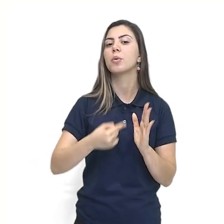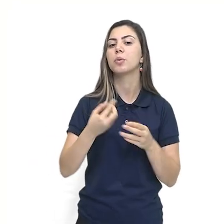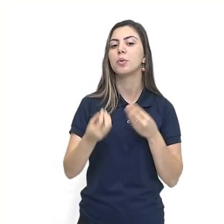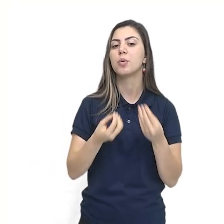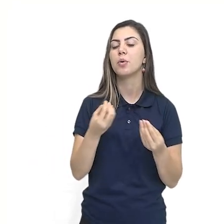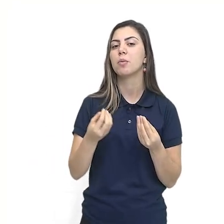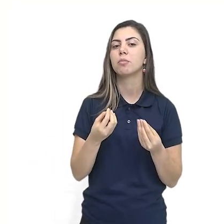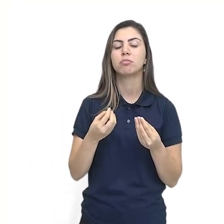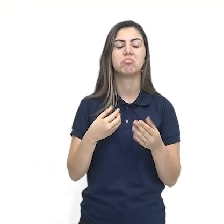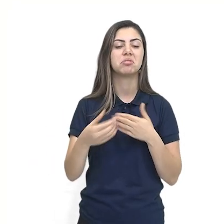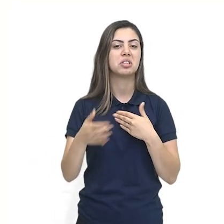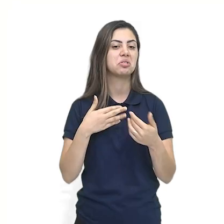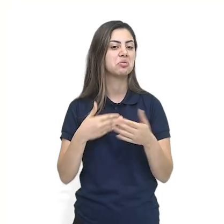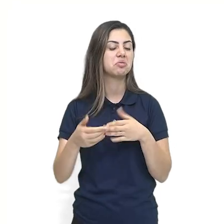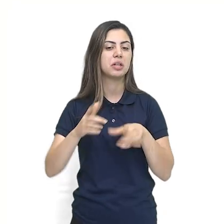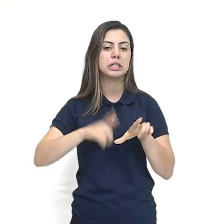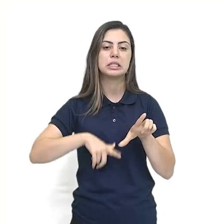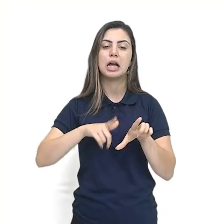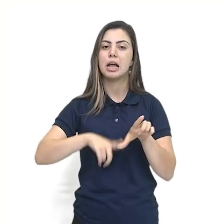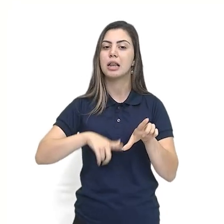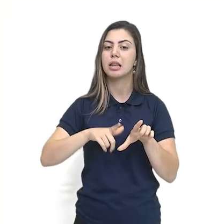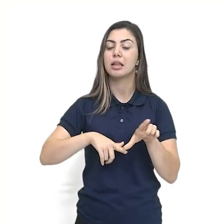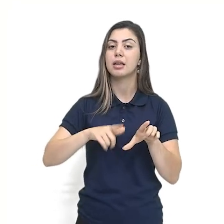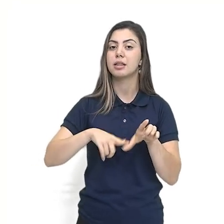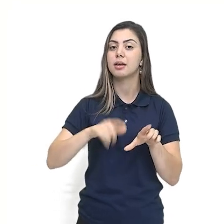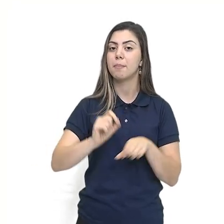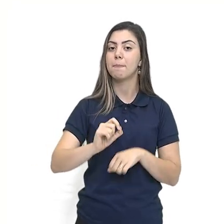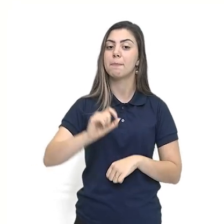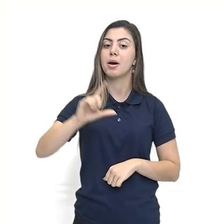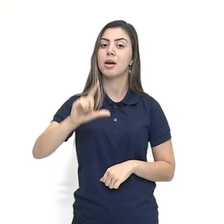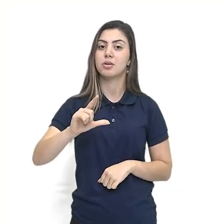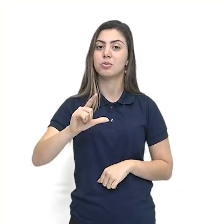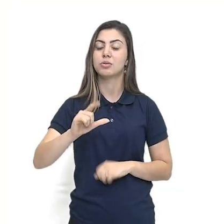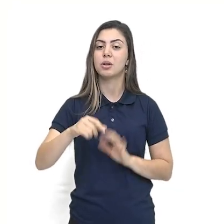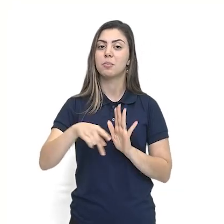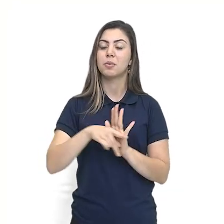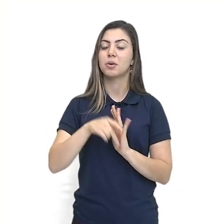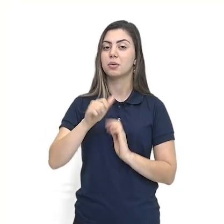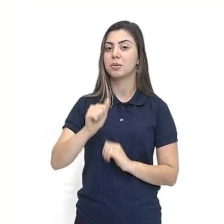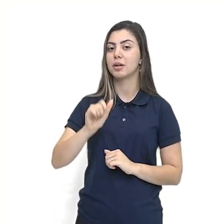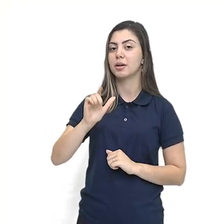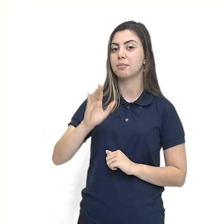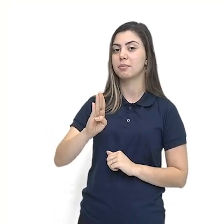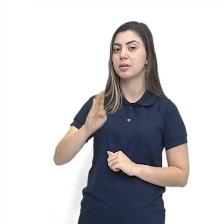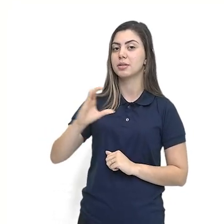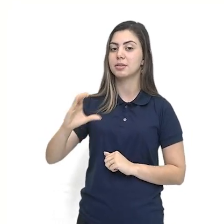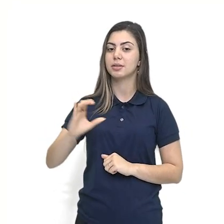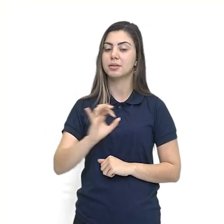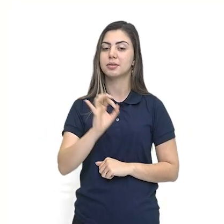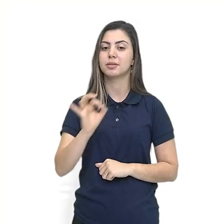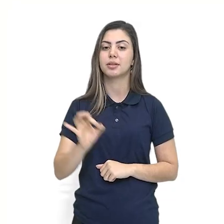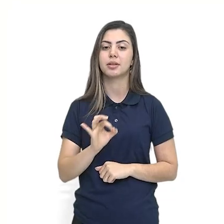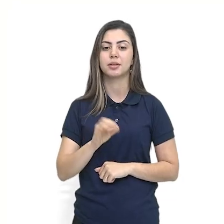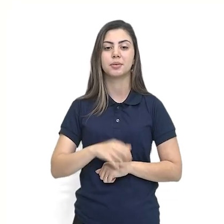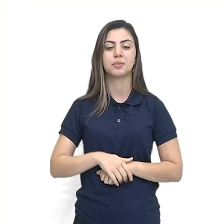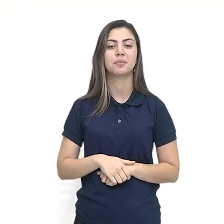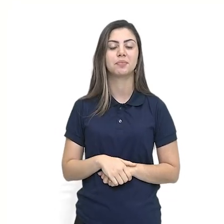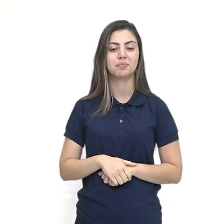por quaisquer letras maiúsculas do nosso alfabeto. Ó,